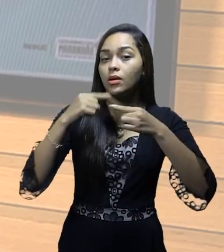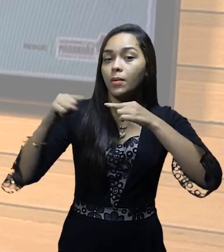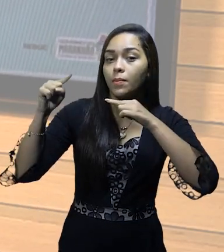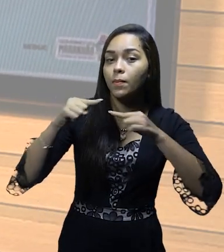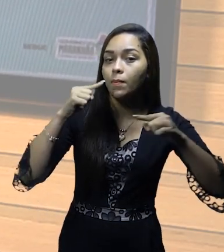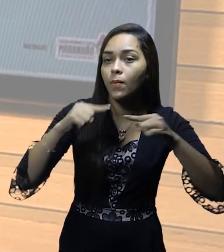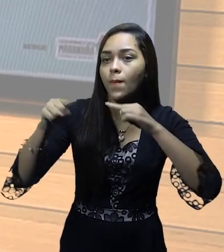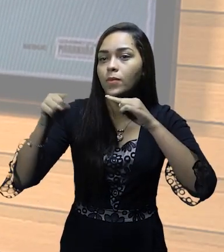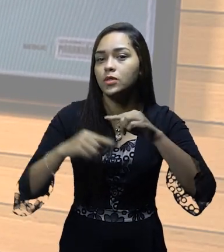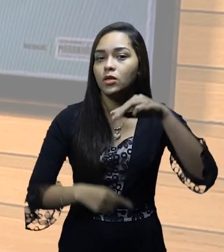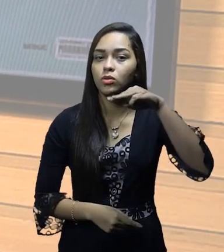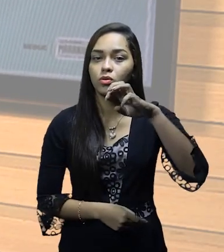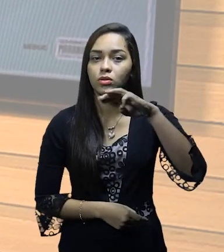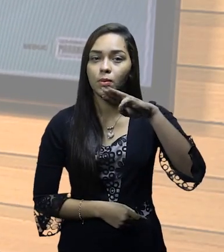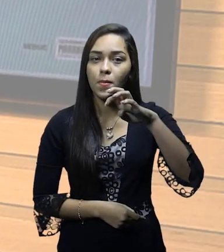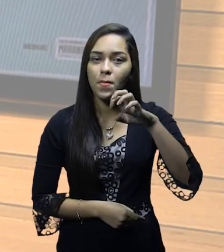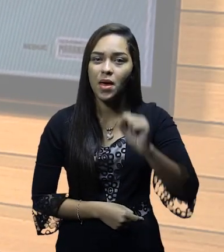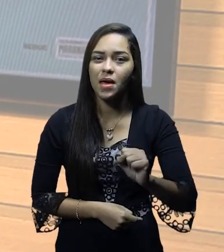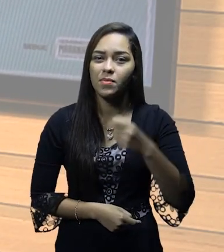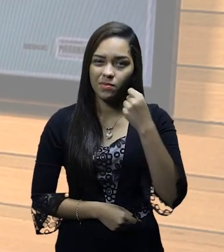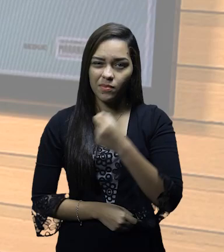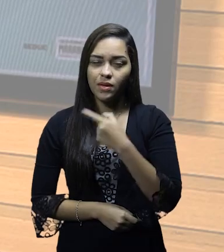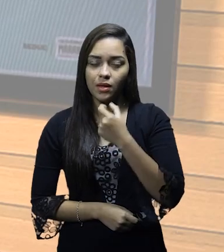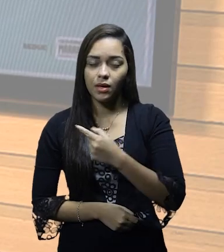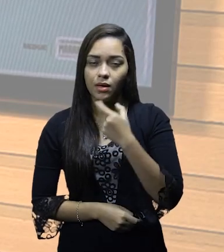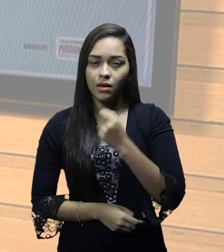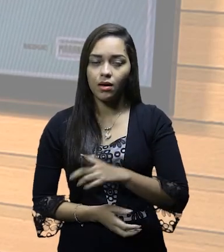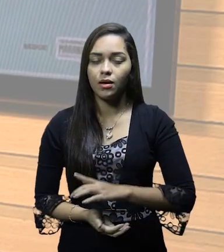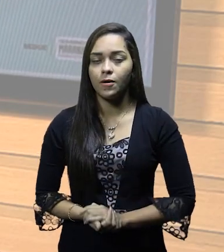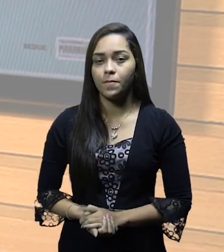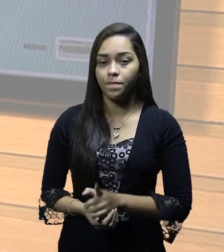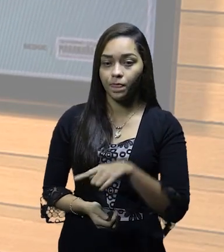dias de hoje, na música, nos memes.